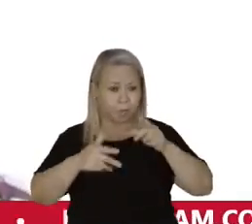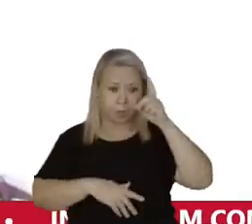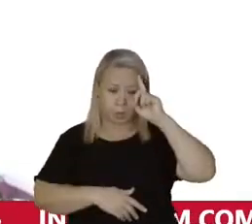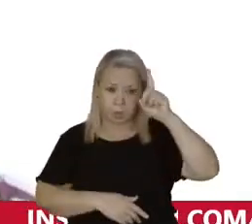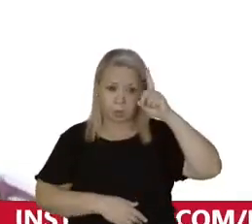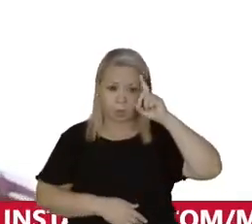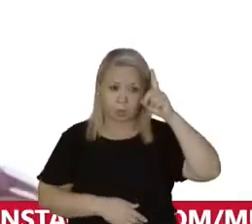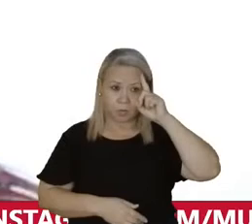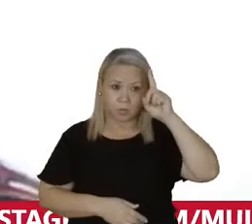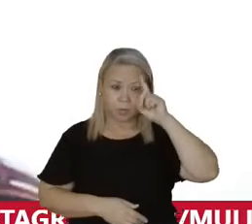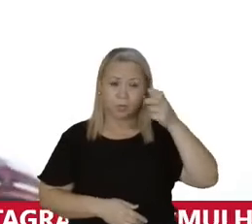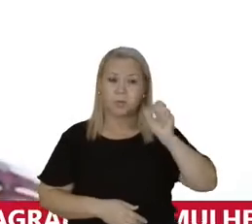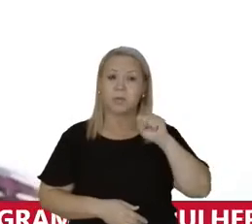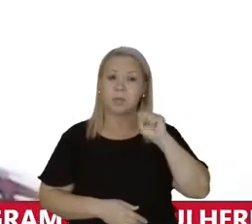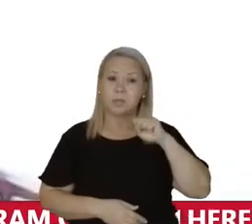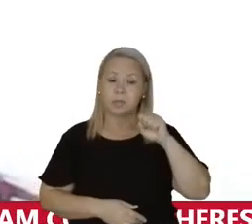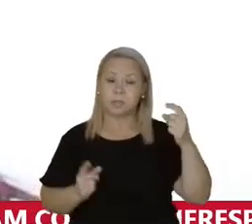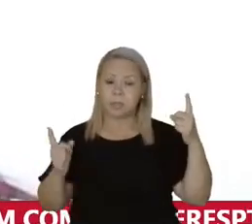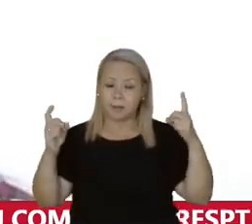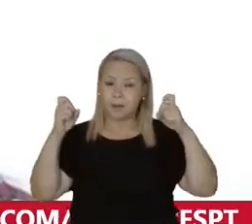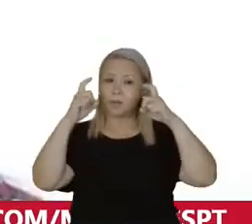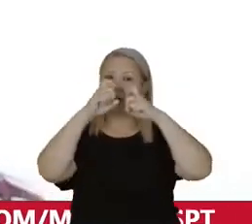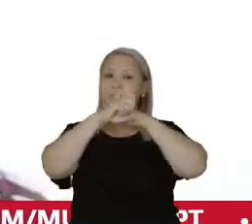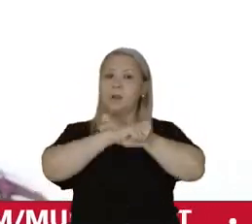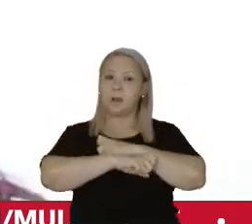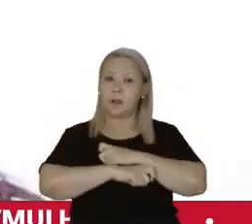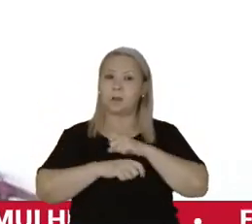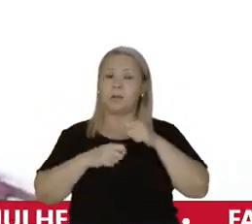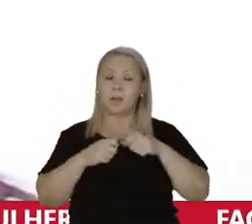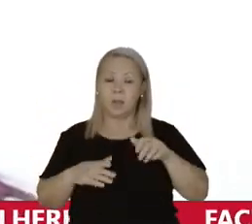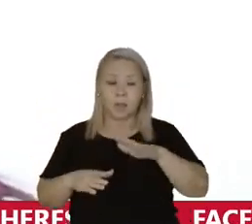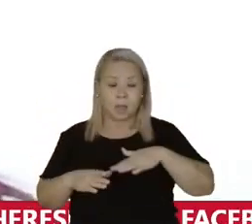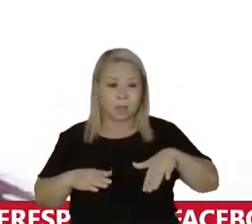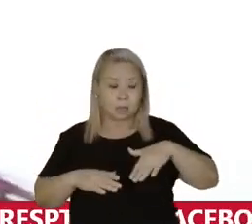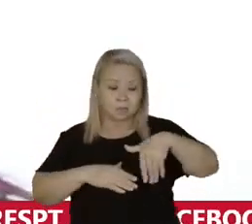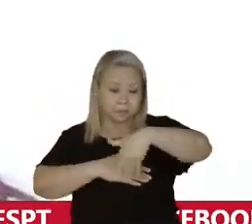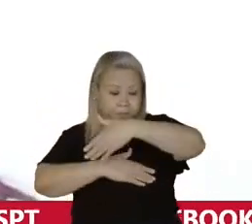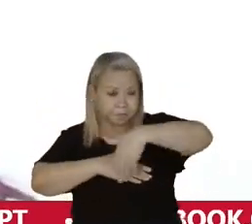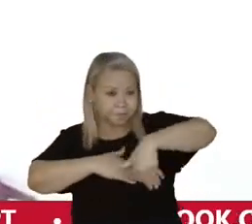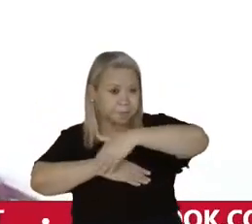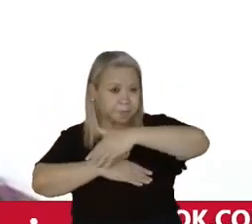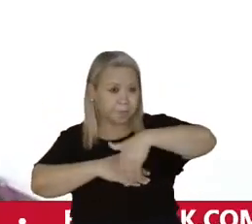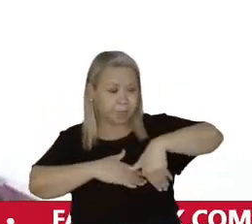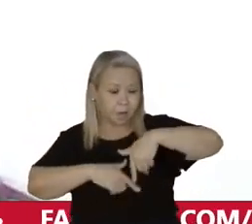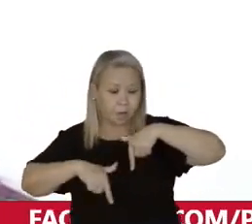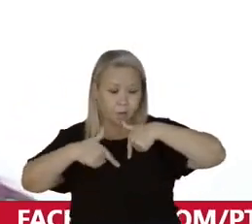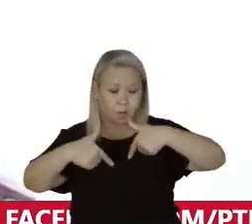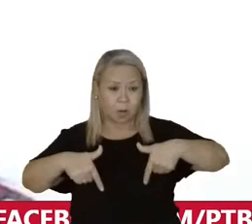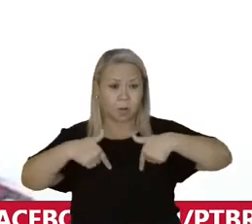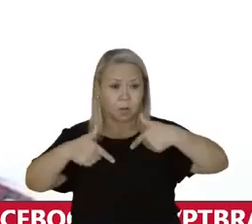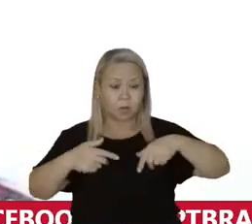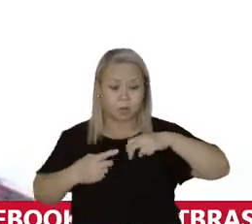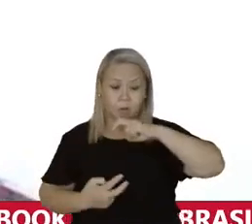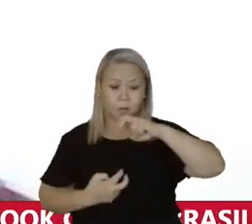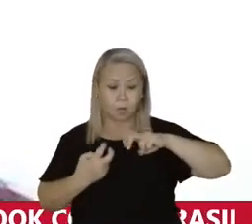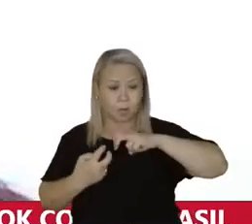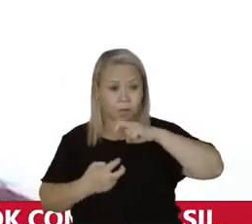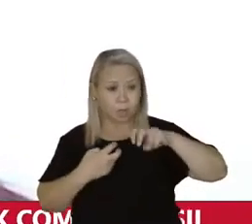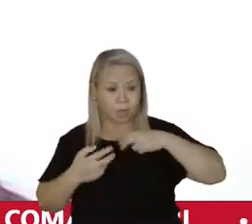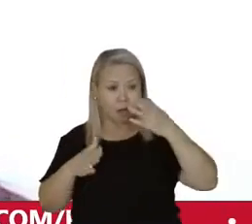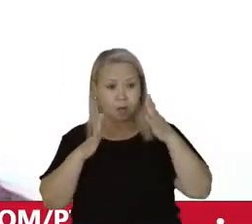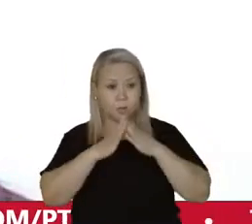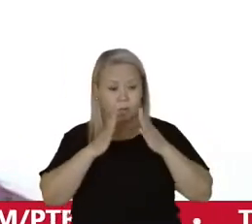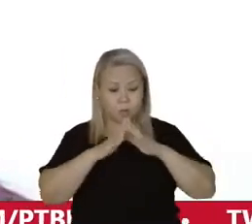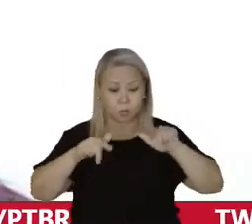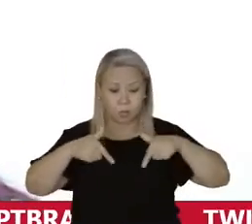dia das dificuldades, né? Ela está nas periferias da cidade, ela está lutando por creche, ela está lutando por